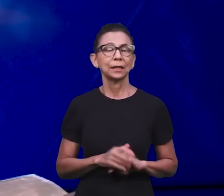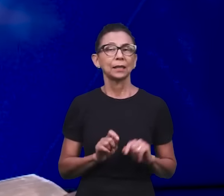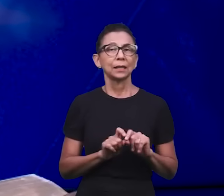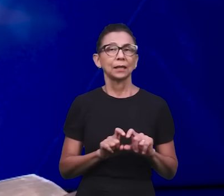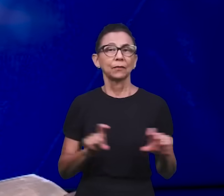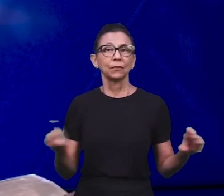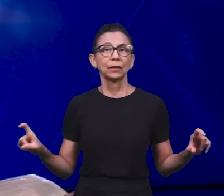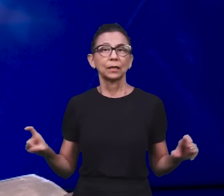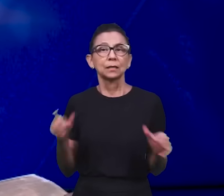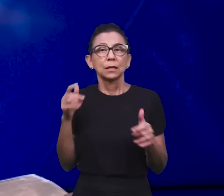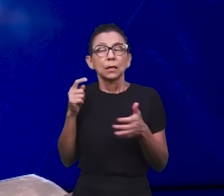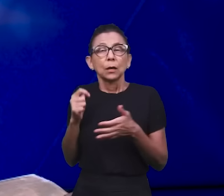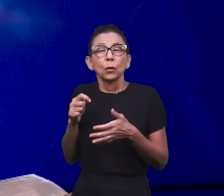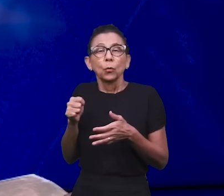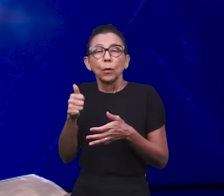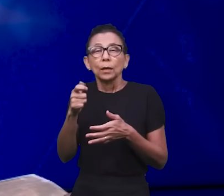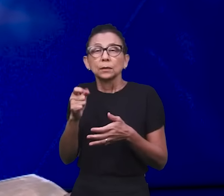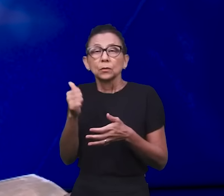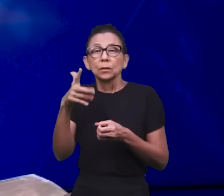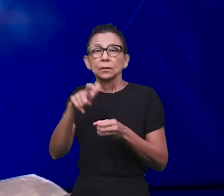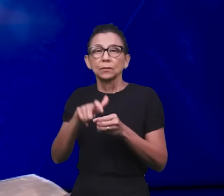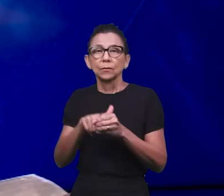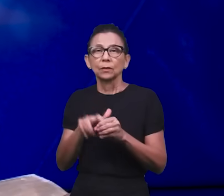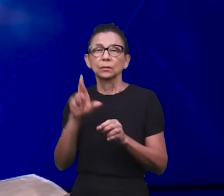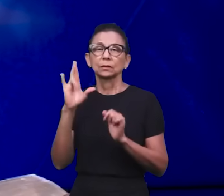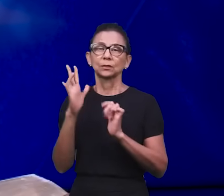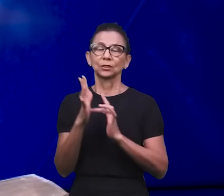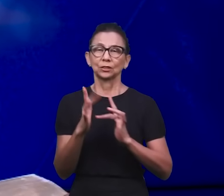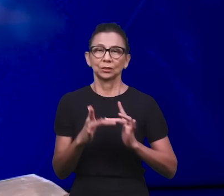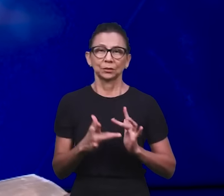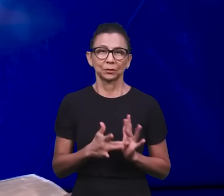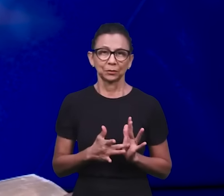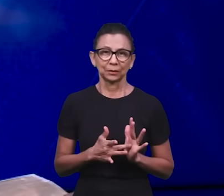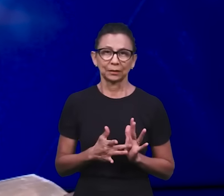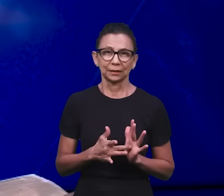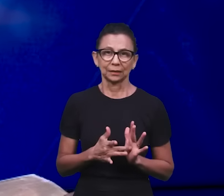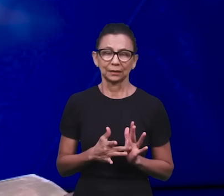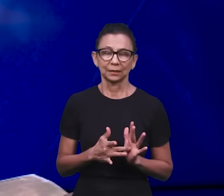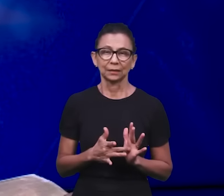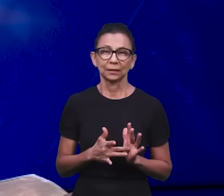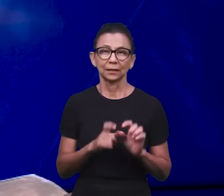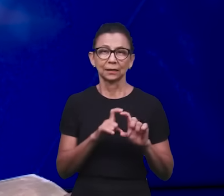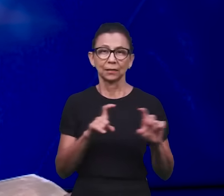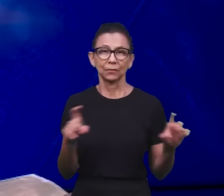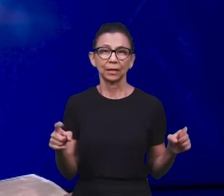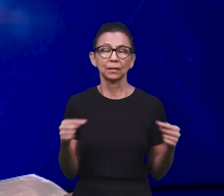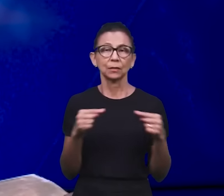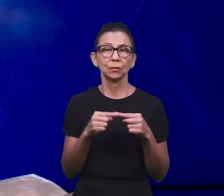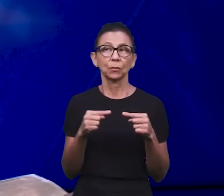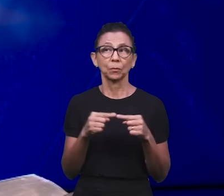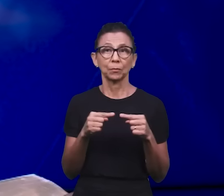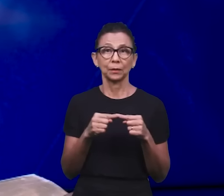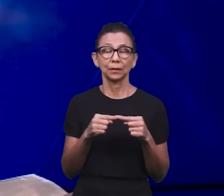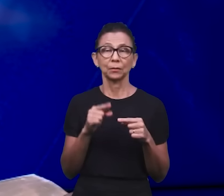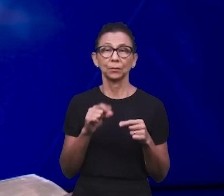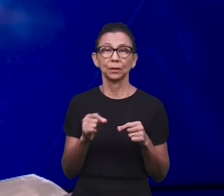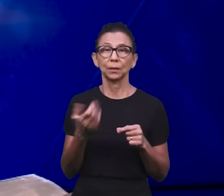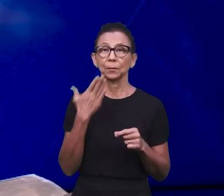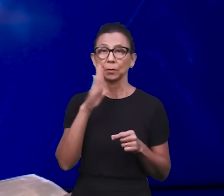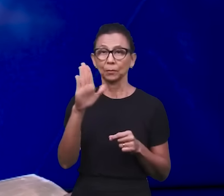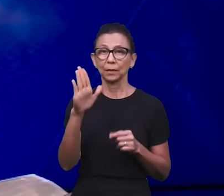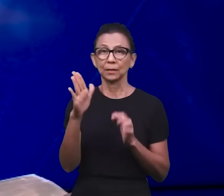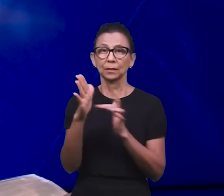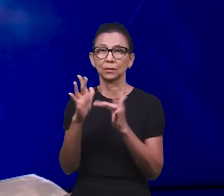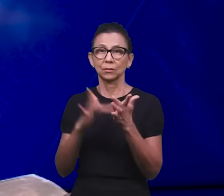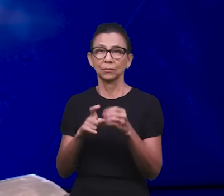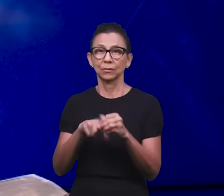do Senhor está perto, que nós acabamos de ler. Esse está relacionado, essa expressão, com a promessa gloriosa da